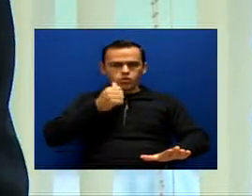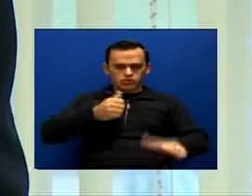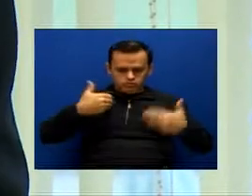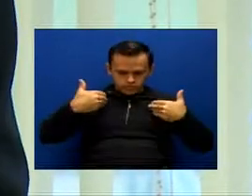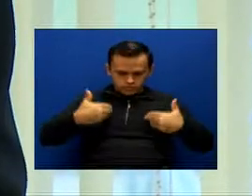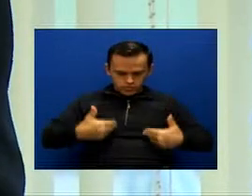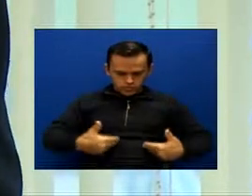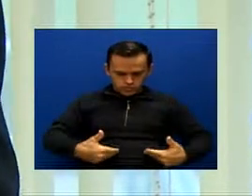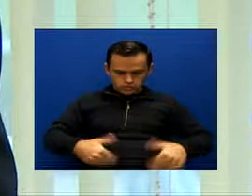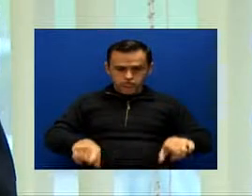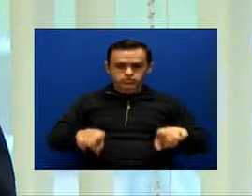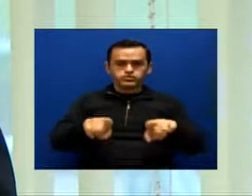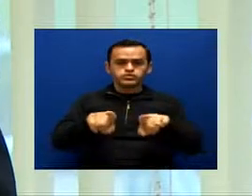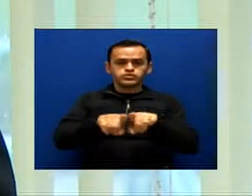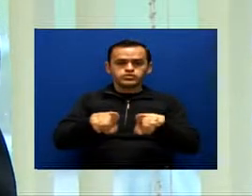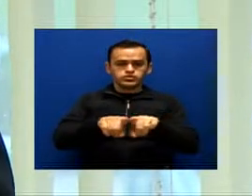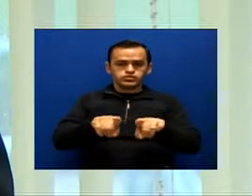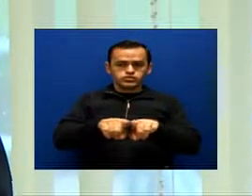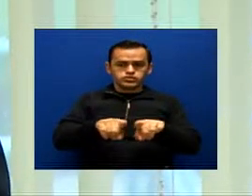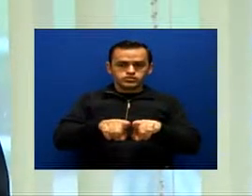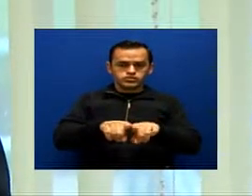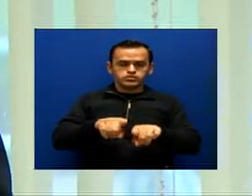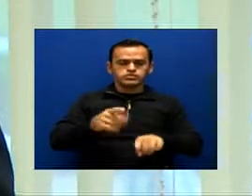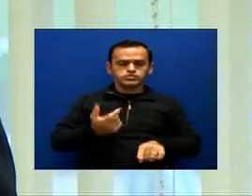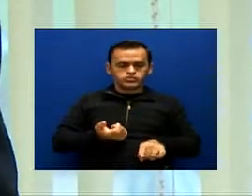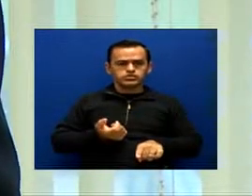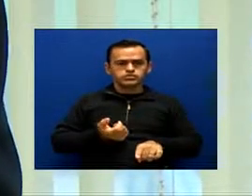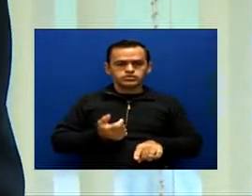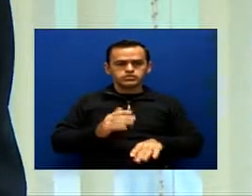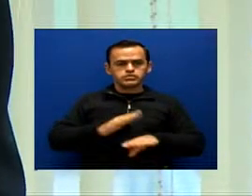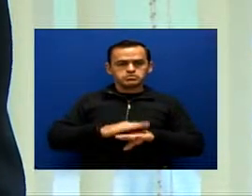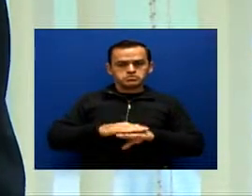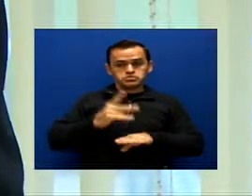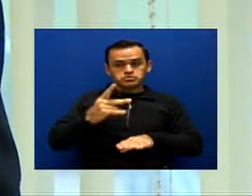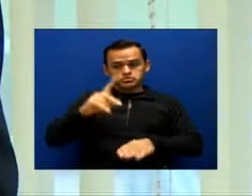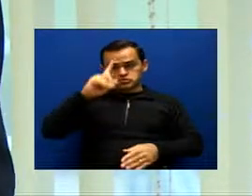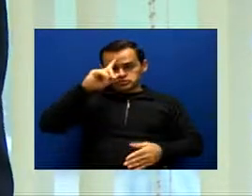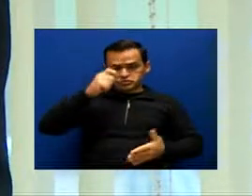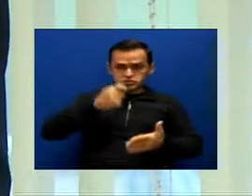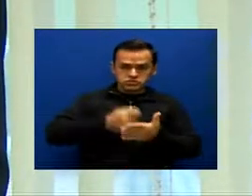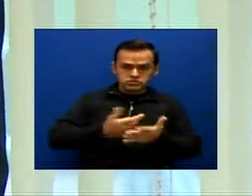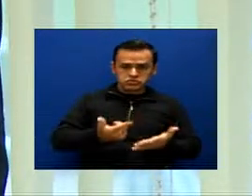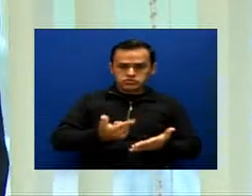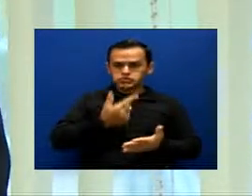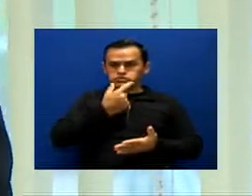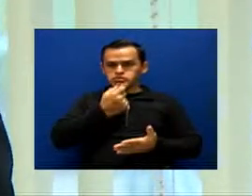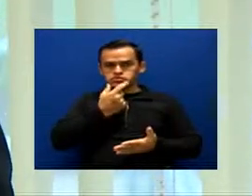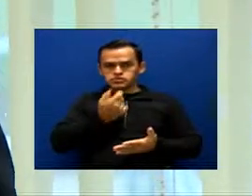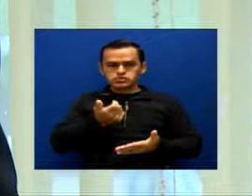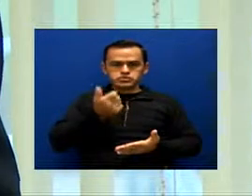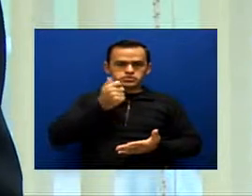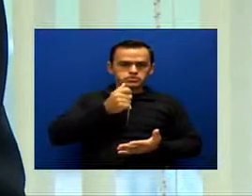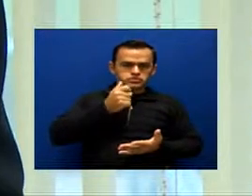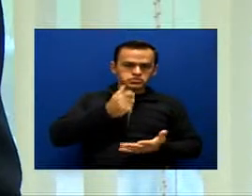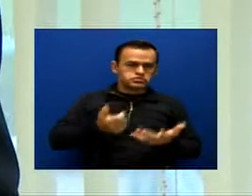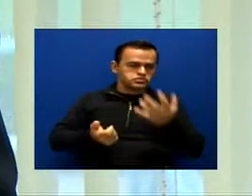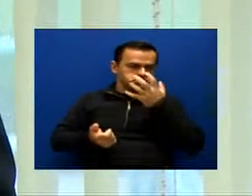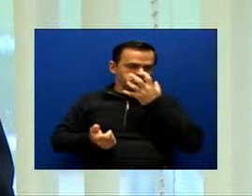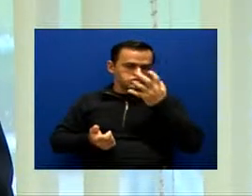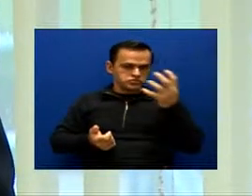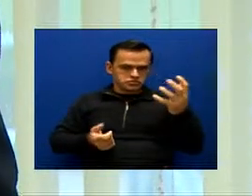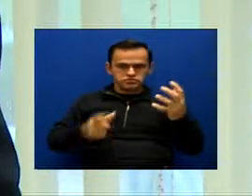E orientação sexual diz respeito ao gênero pelo qual a pessoa se atrai. Conceitos